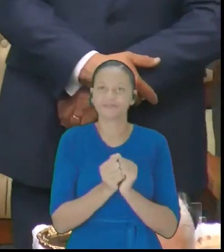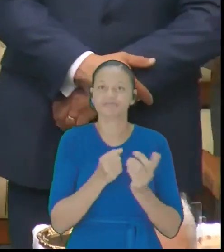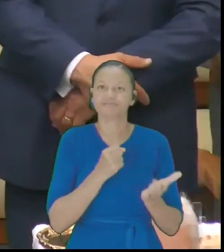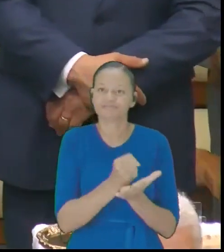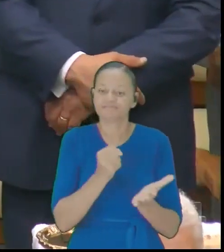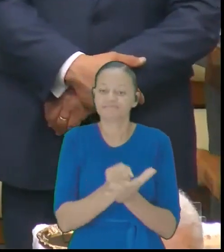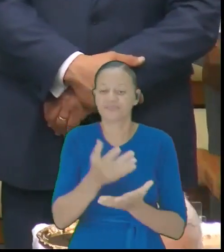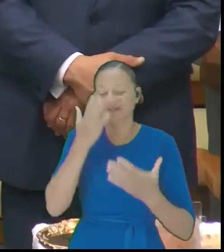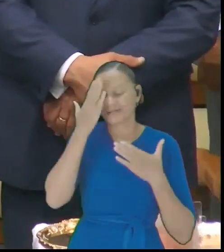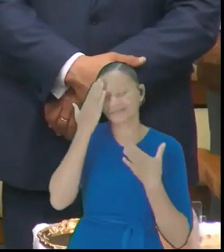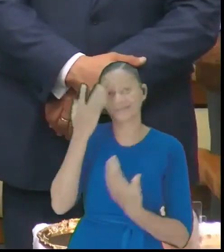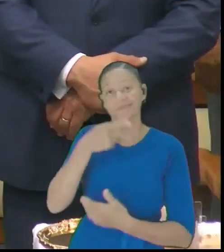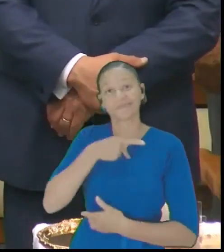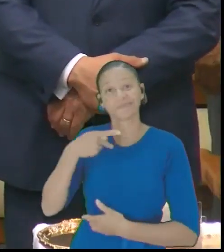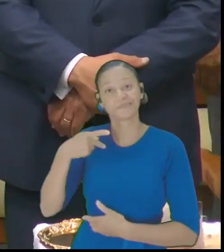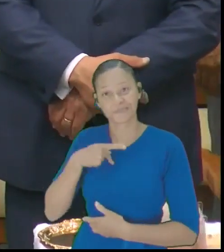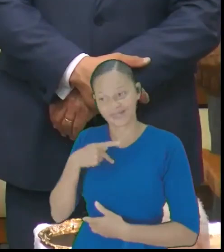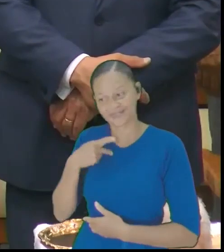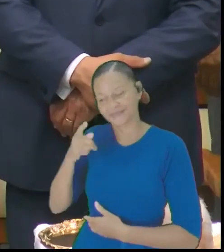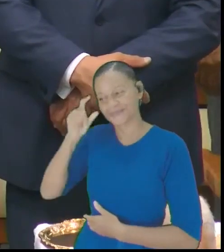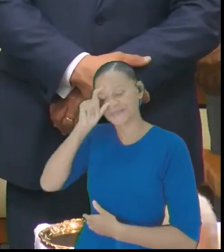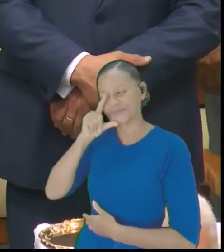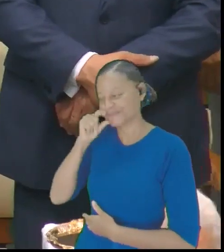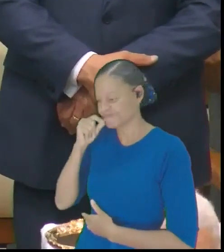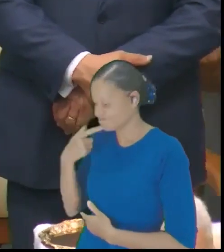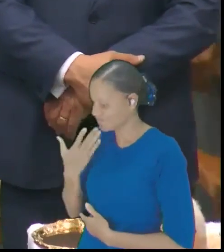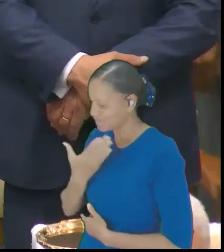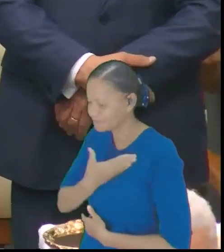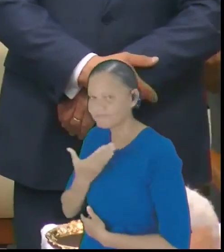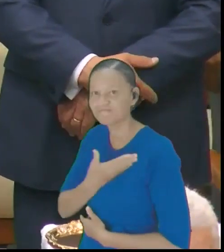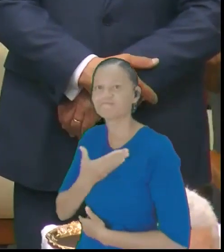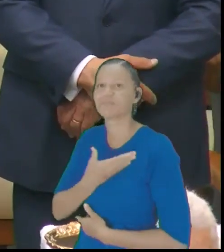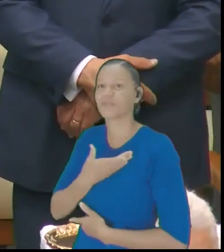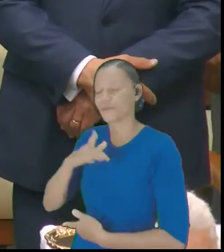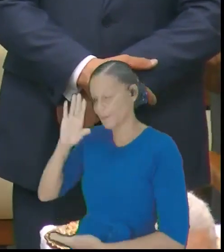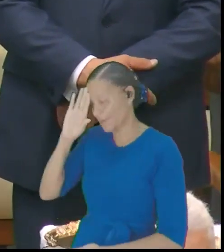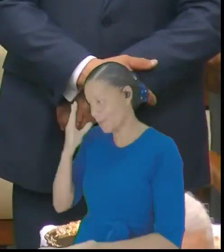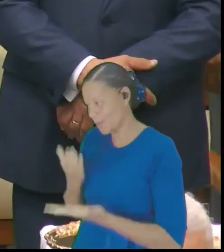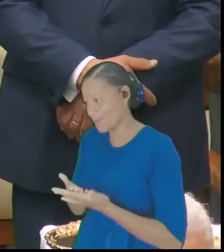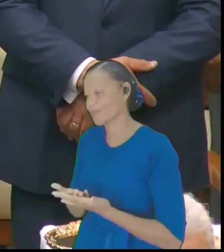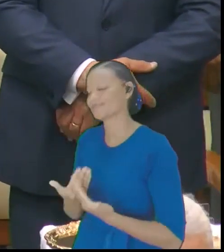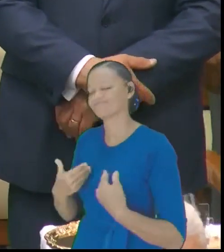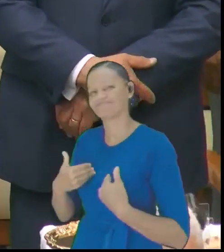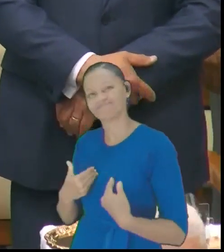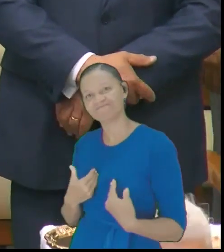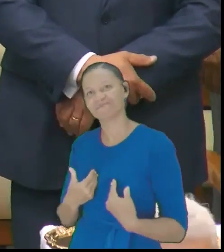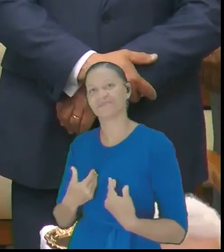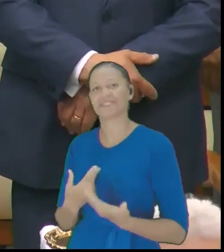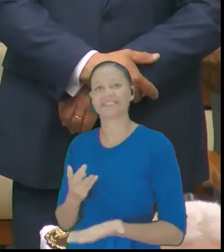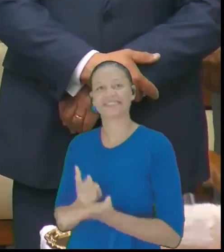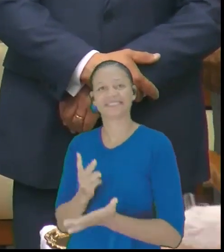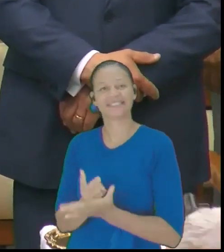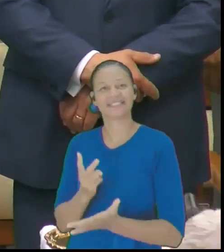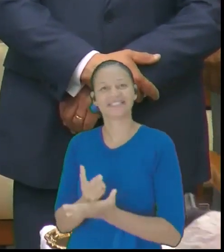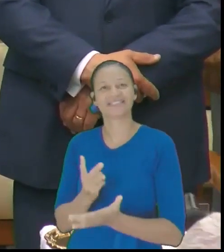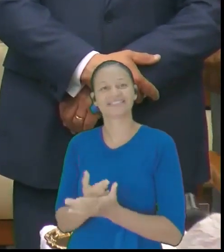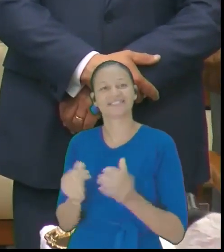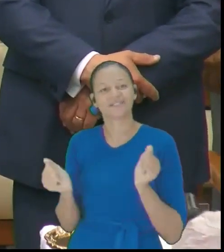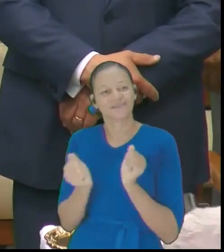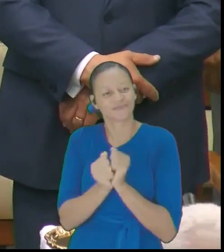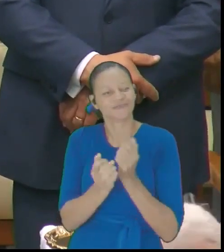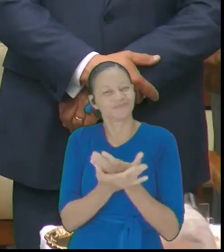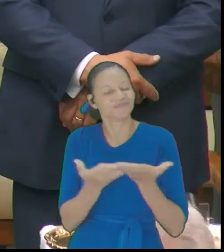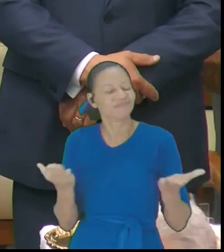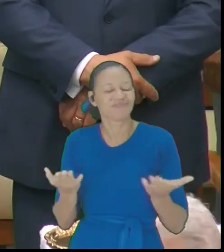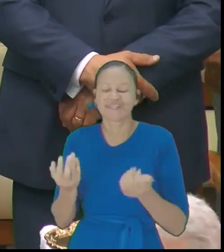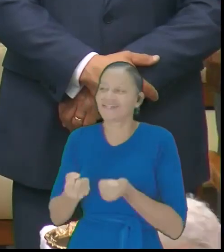igreja pela amizade, pela confiança, e estar sempre entre vocês é